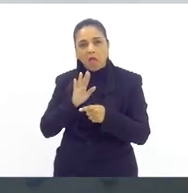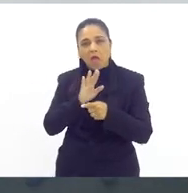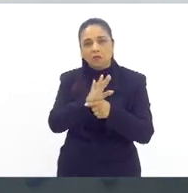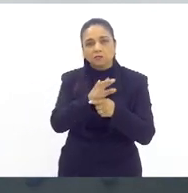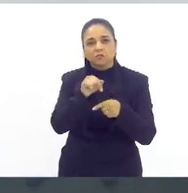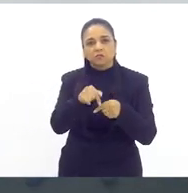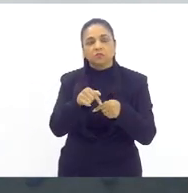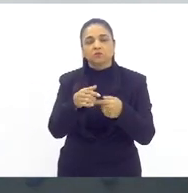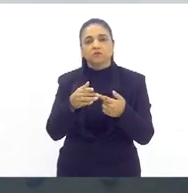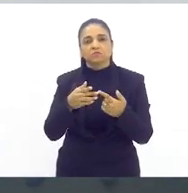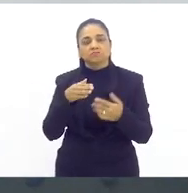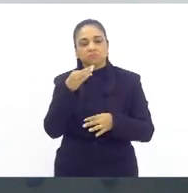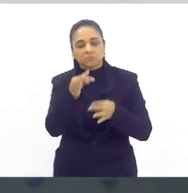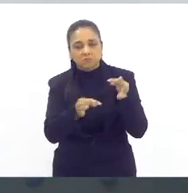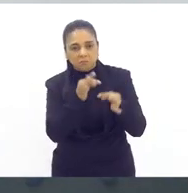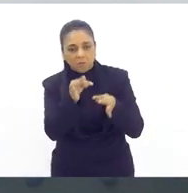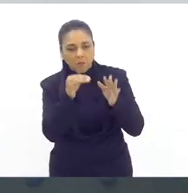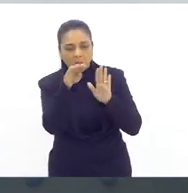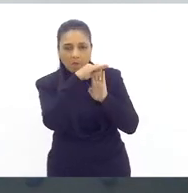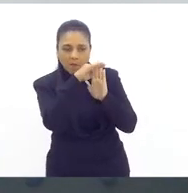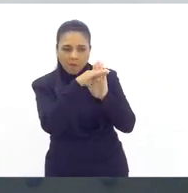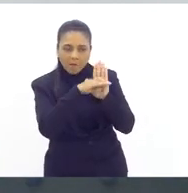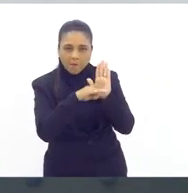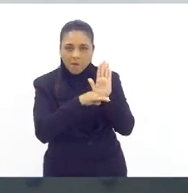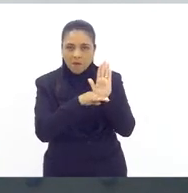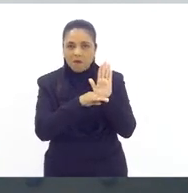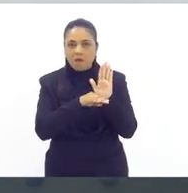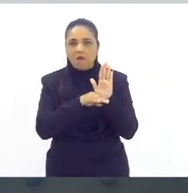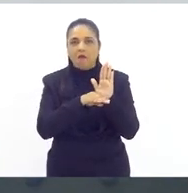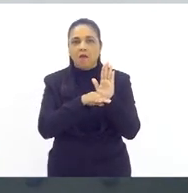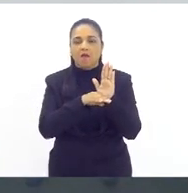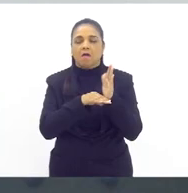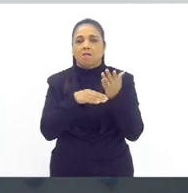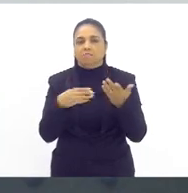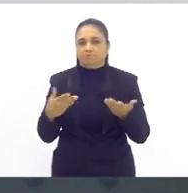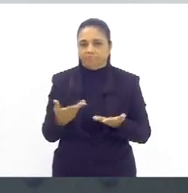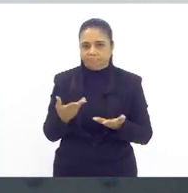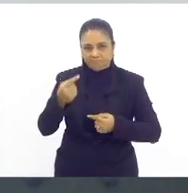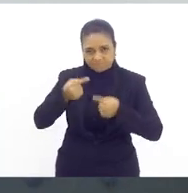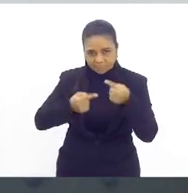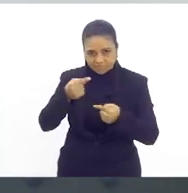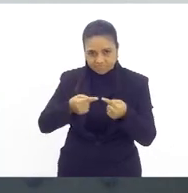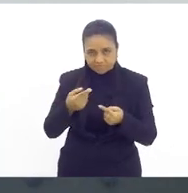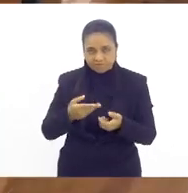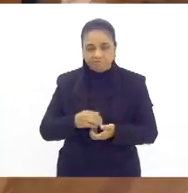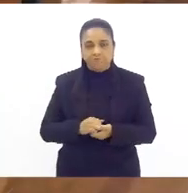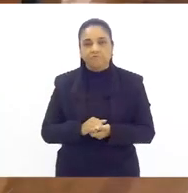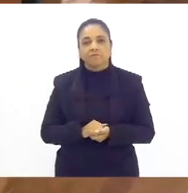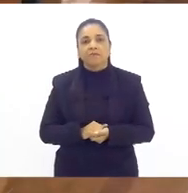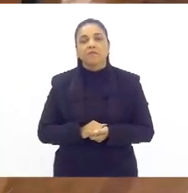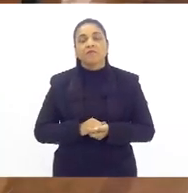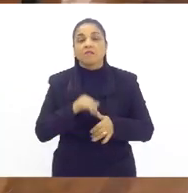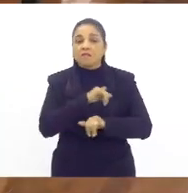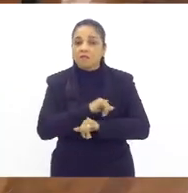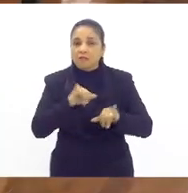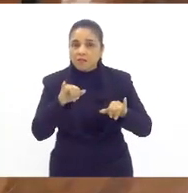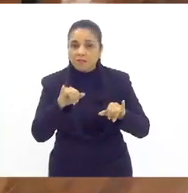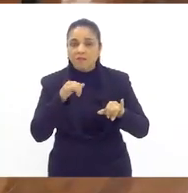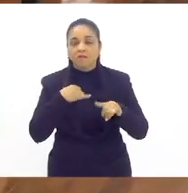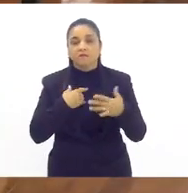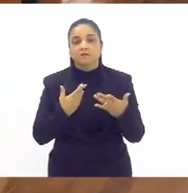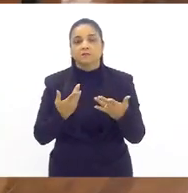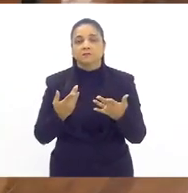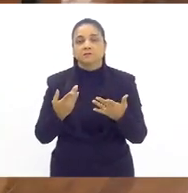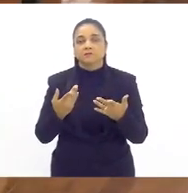no tratamento das pautas que serão colocadas em relevo aqui eu queria dizer que falar também